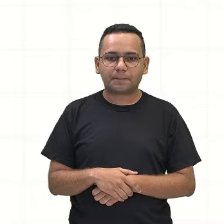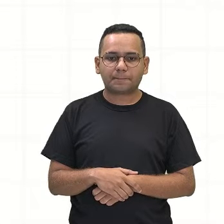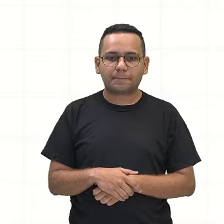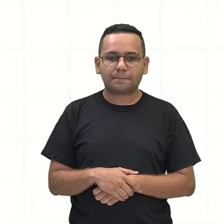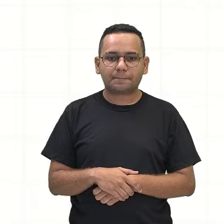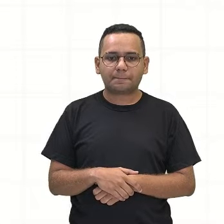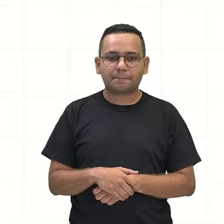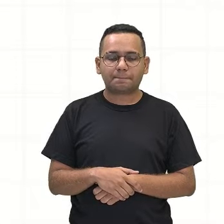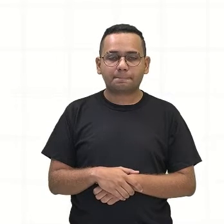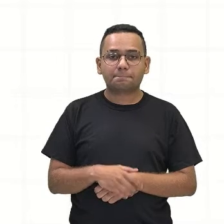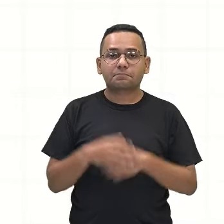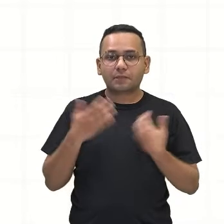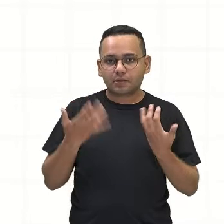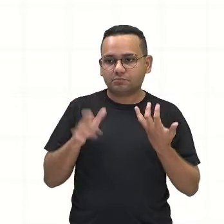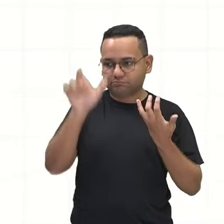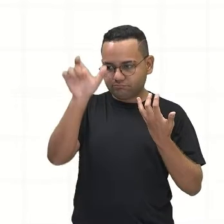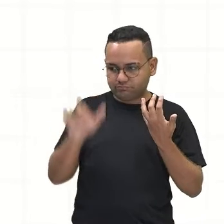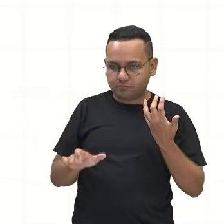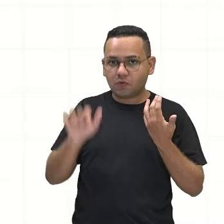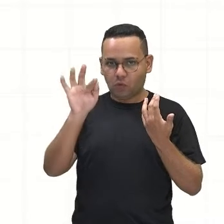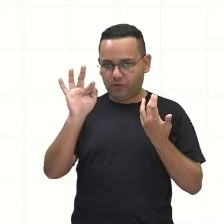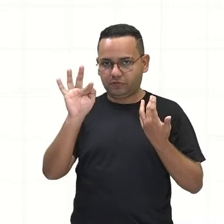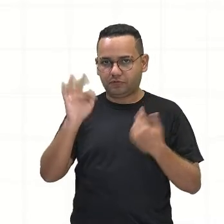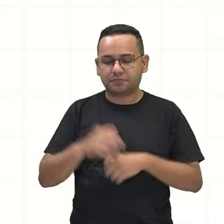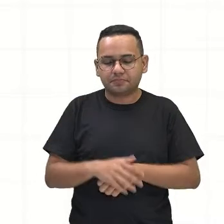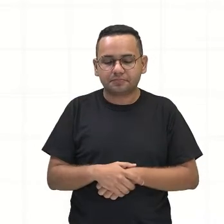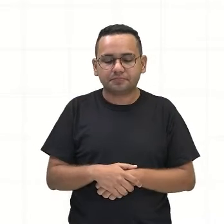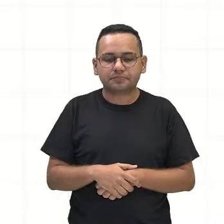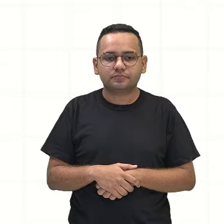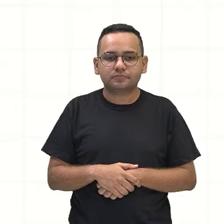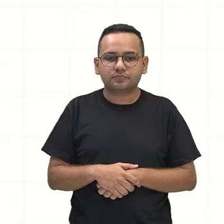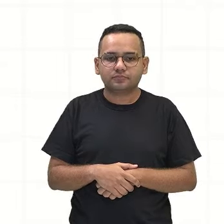as frequências absolutas, tá?